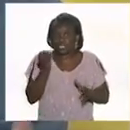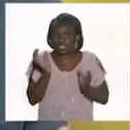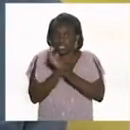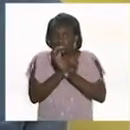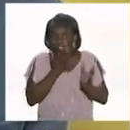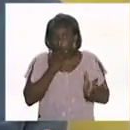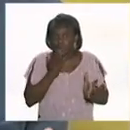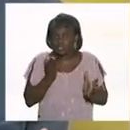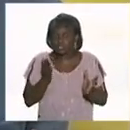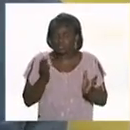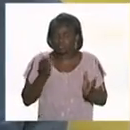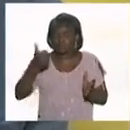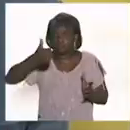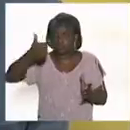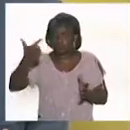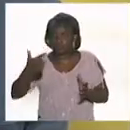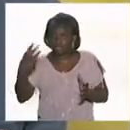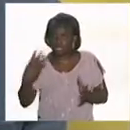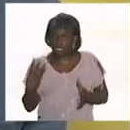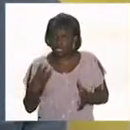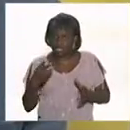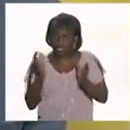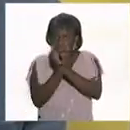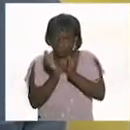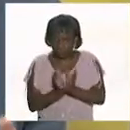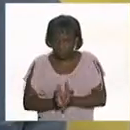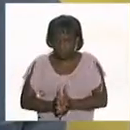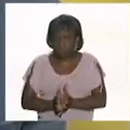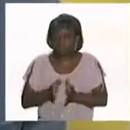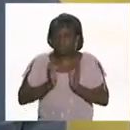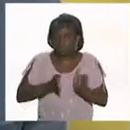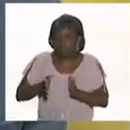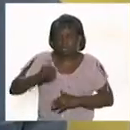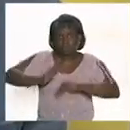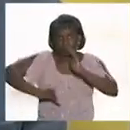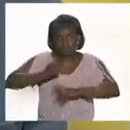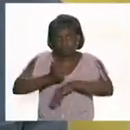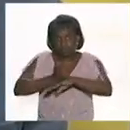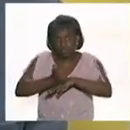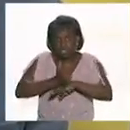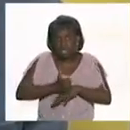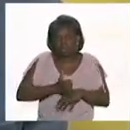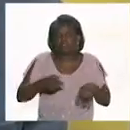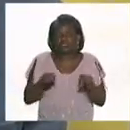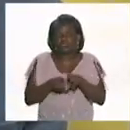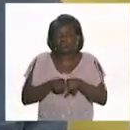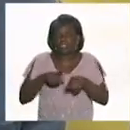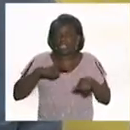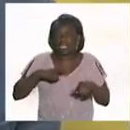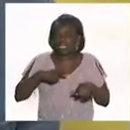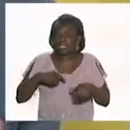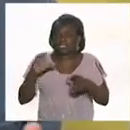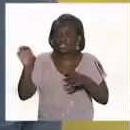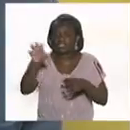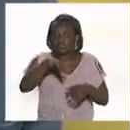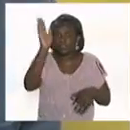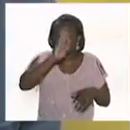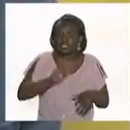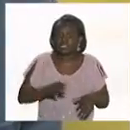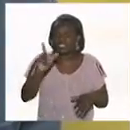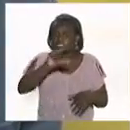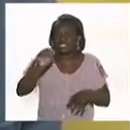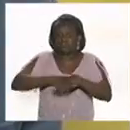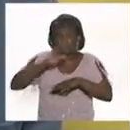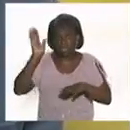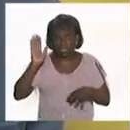somente 60 clubes, né, primeira, segunda, terceira divisão se organizando de forma profissional, a gente tem centenas de clubes pelo